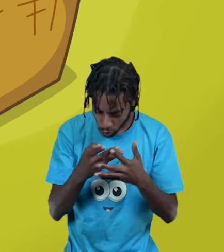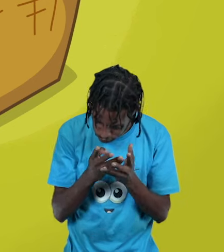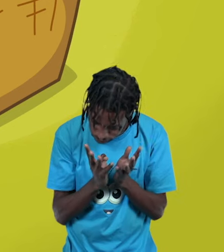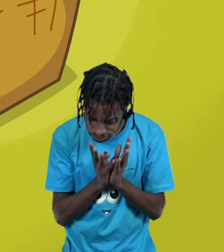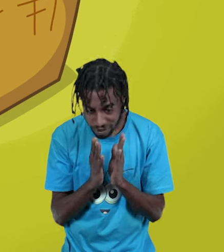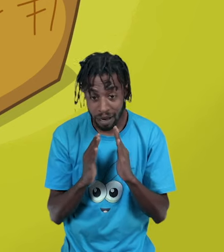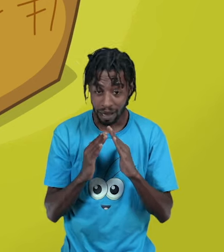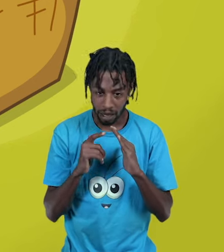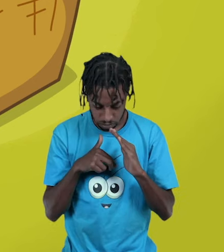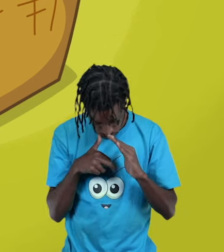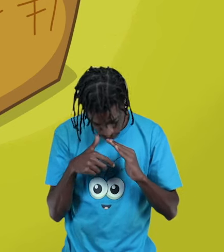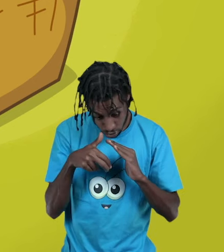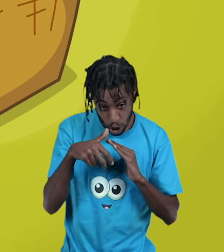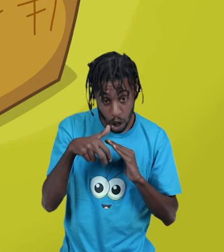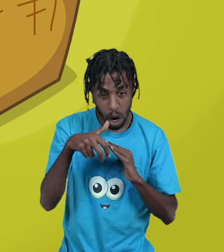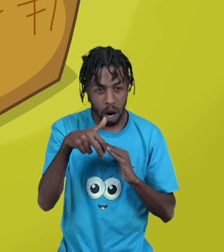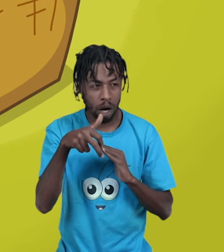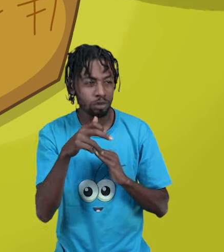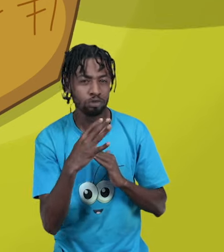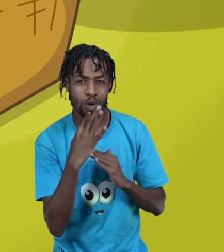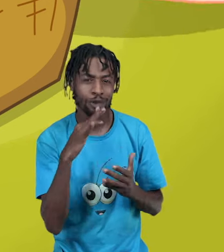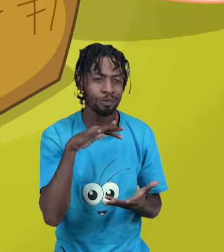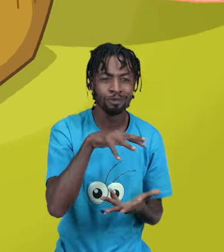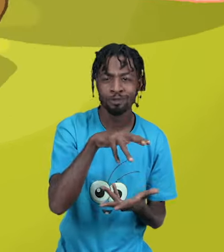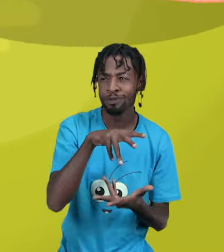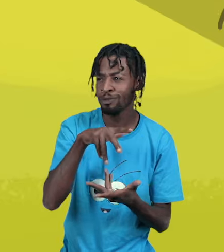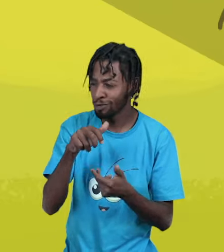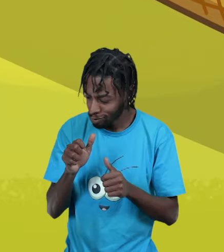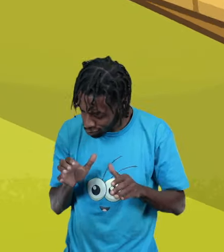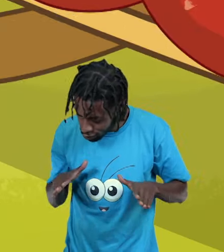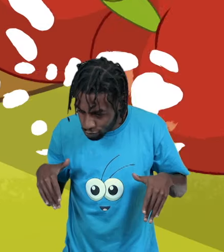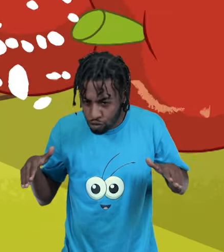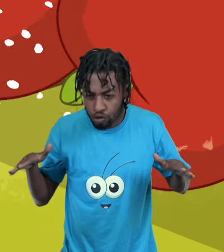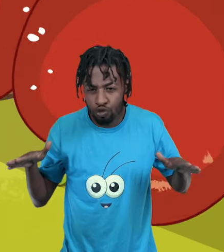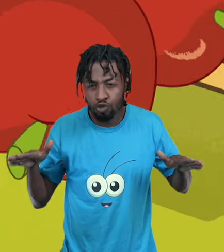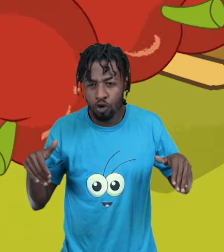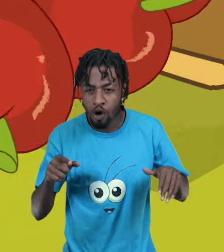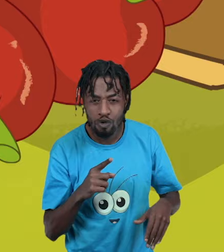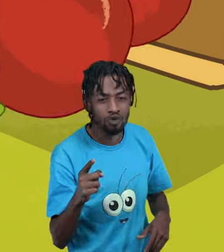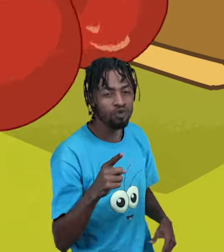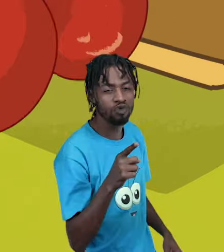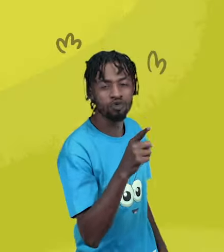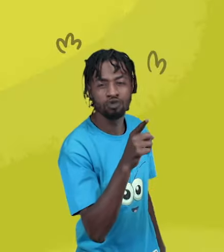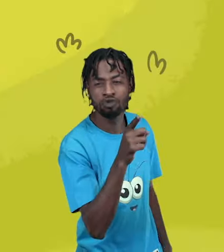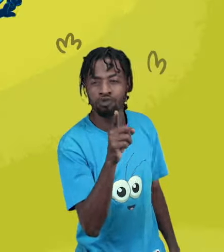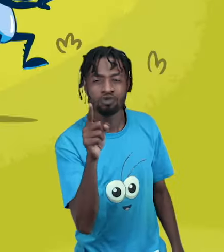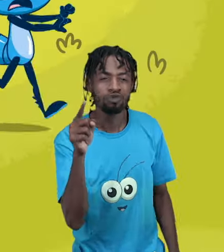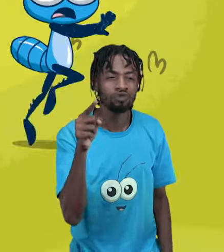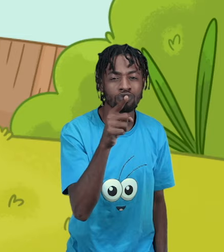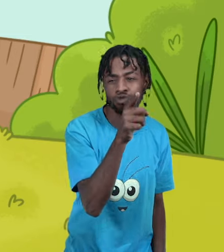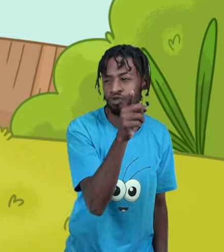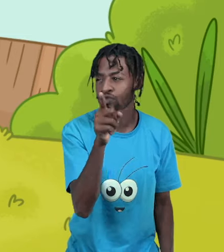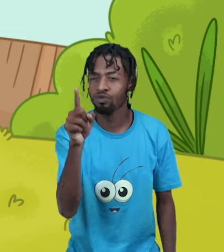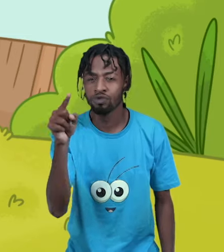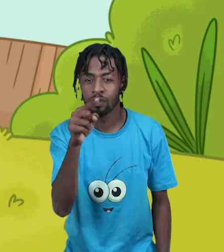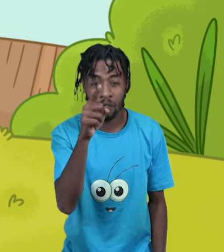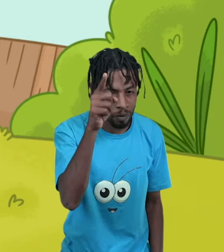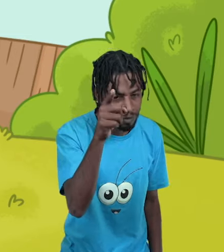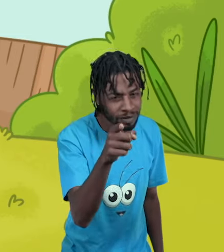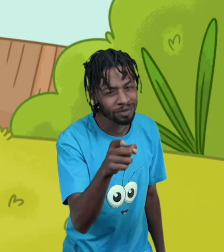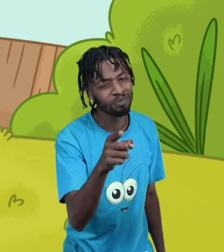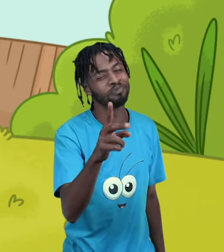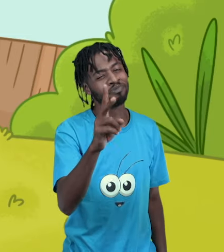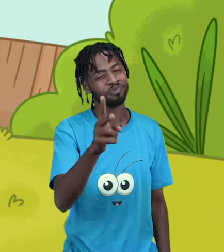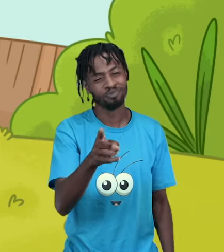Sai do caminho Pra ver o mundo Bater as linhas de voar Você está